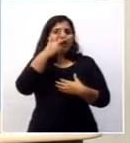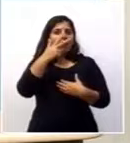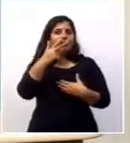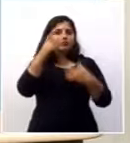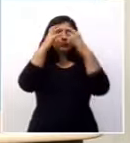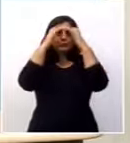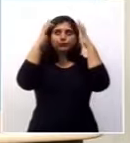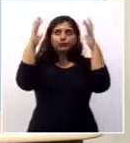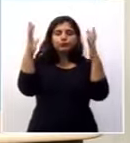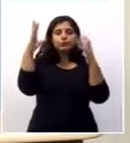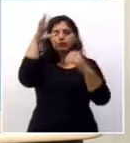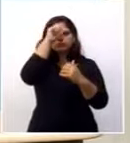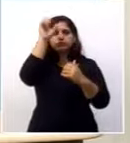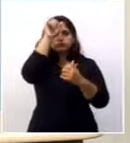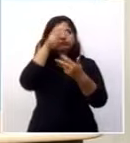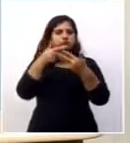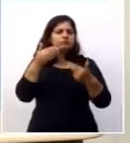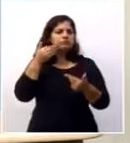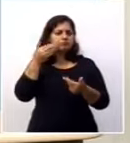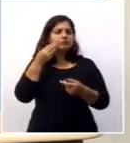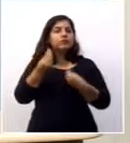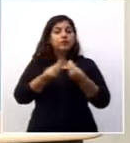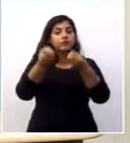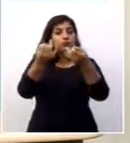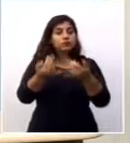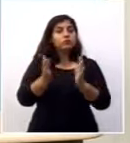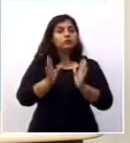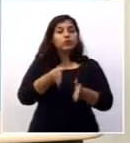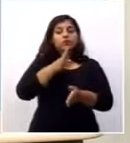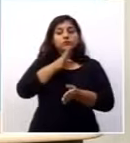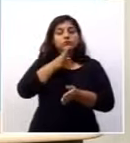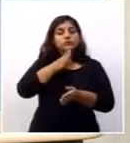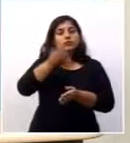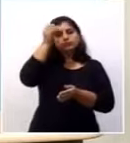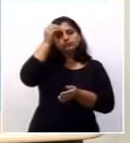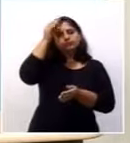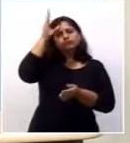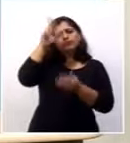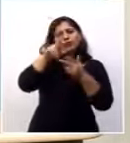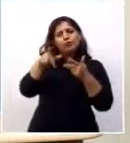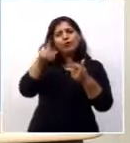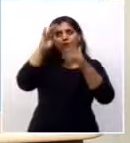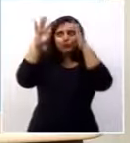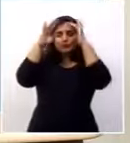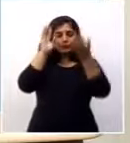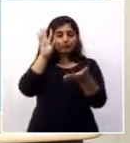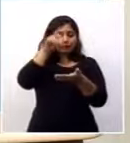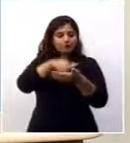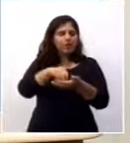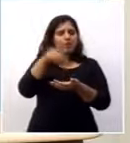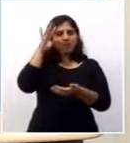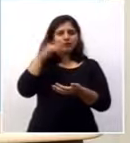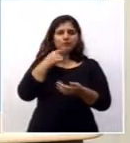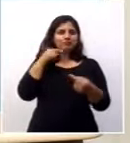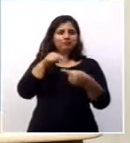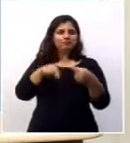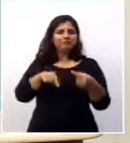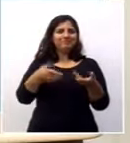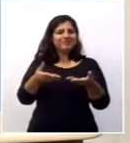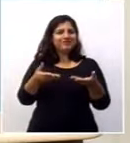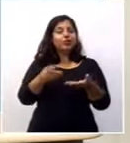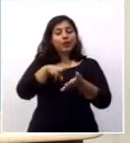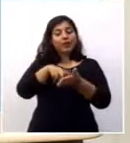distração, de aprendizagem, né? E como eu falei, de conhecimento de inúmeros lugares que até então você nem tinha imaginado de conhecer.